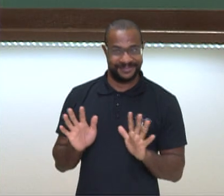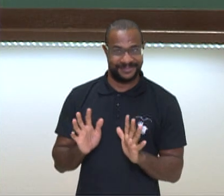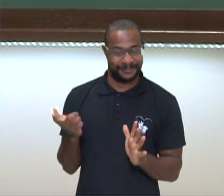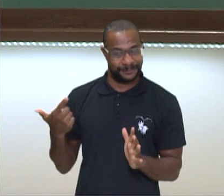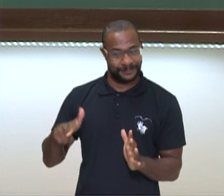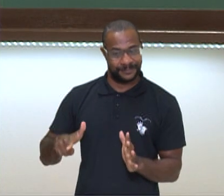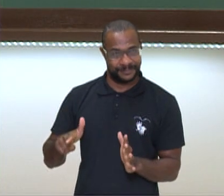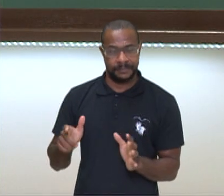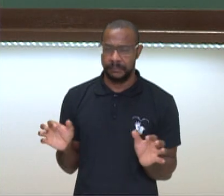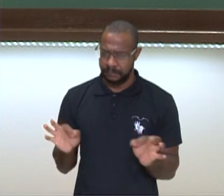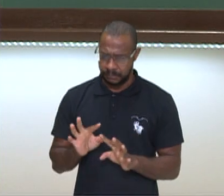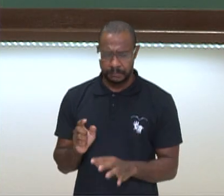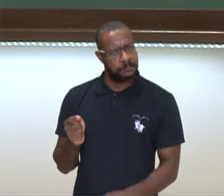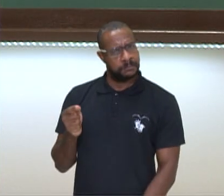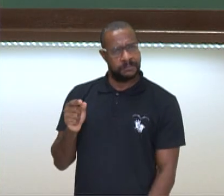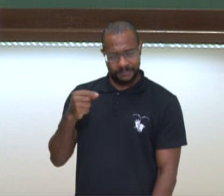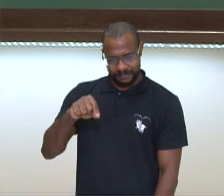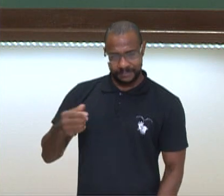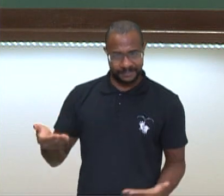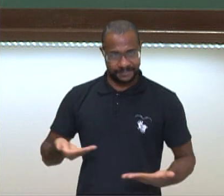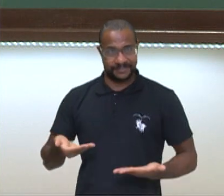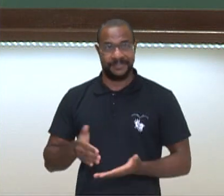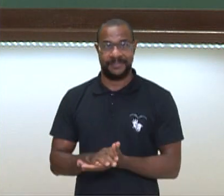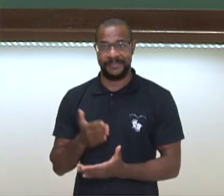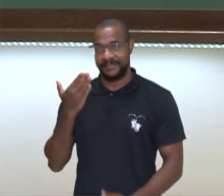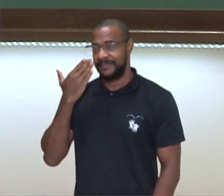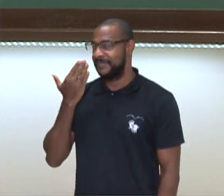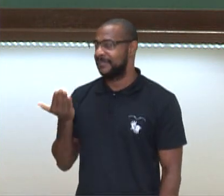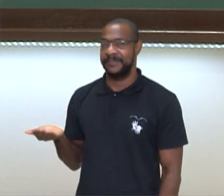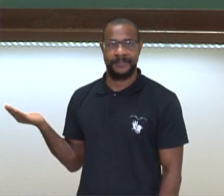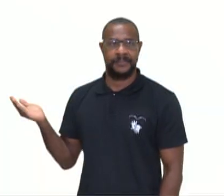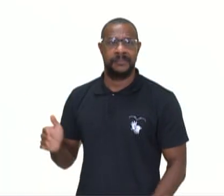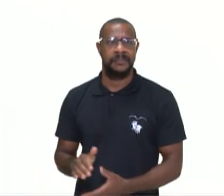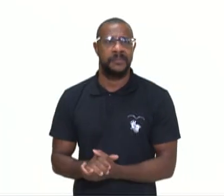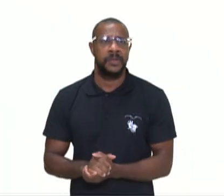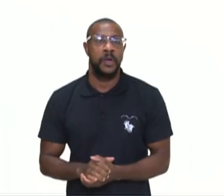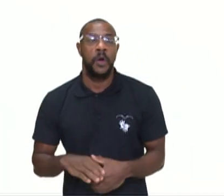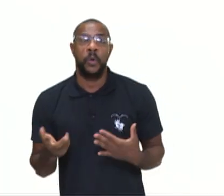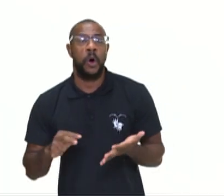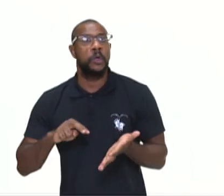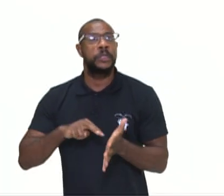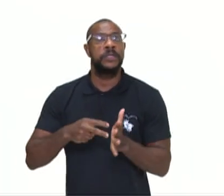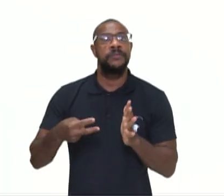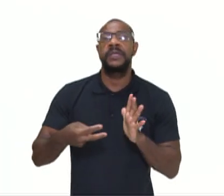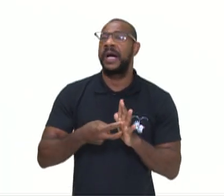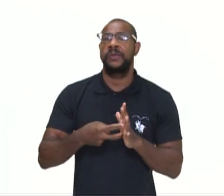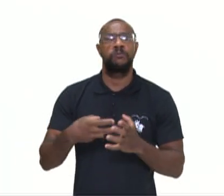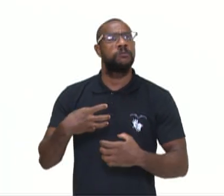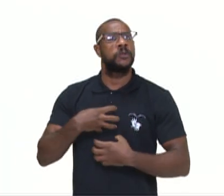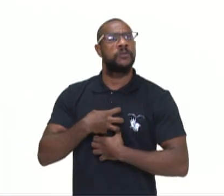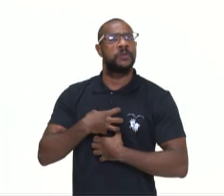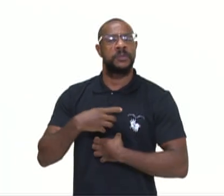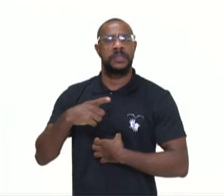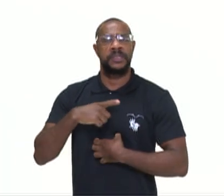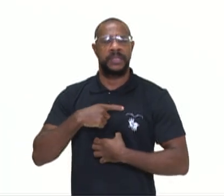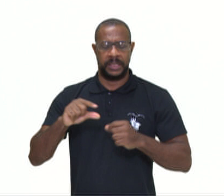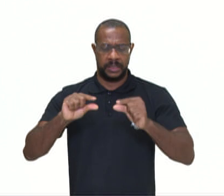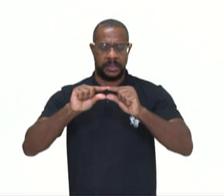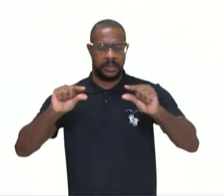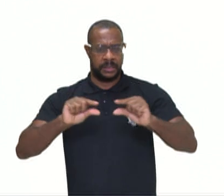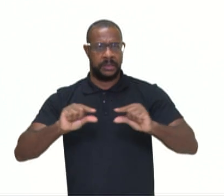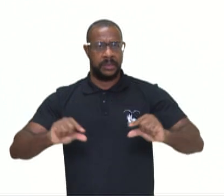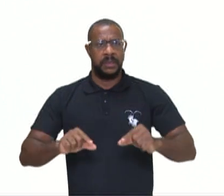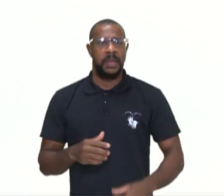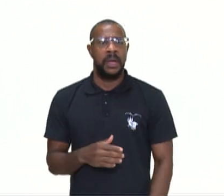Prontos? Corrigimos? Vamos ver então. Qual o efeito de sentido produzido pelos versos? Morra eu